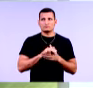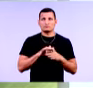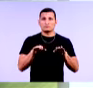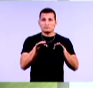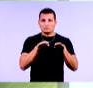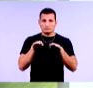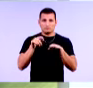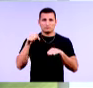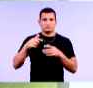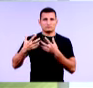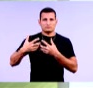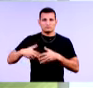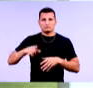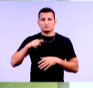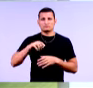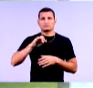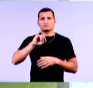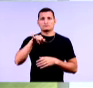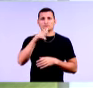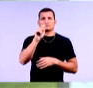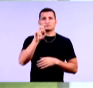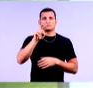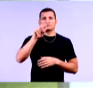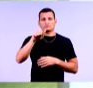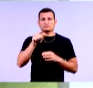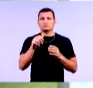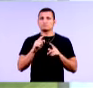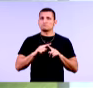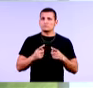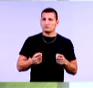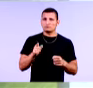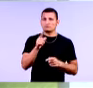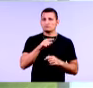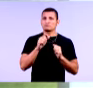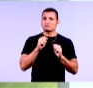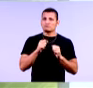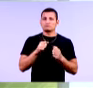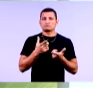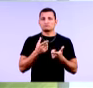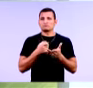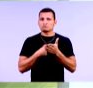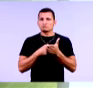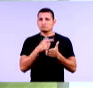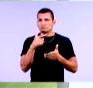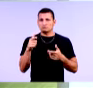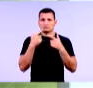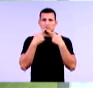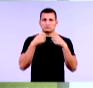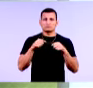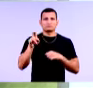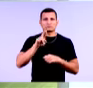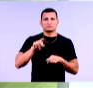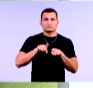Federal aqui, por enquanto, é o Java, né? Mas lógico que você, em casa, você pode tentar fazer isso em outras linguagens. Mas para a nossa atividade, você